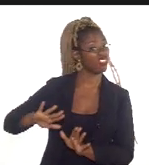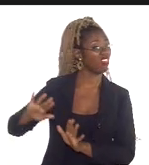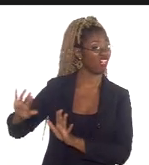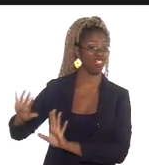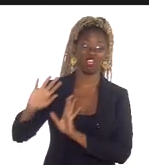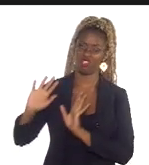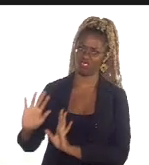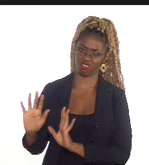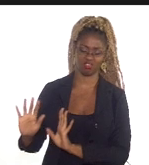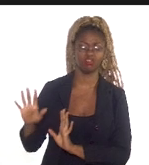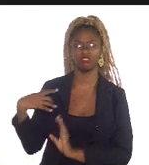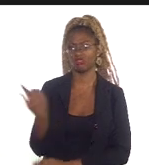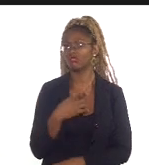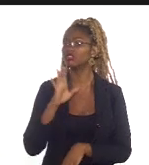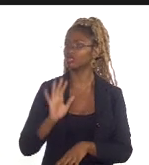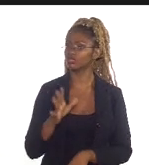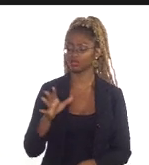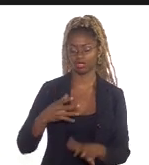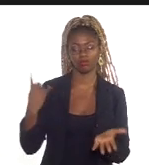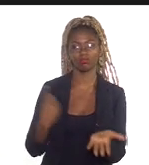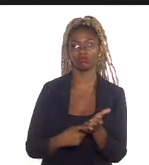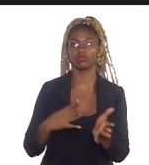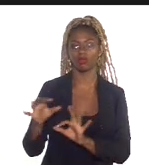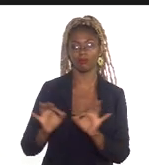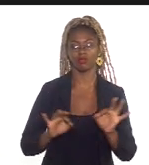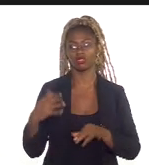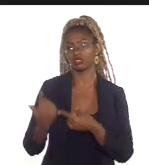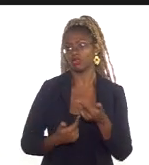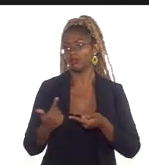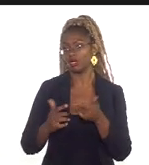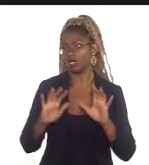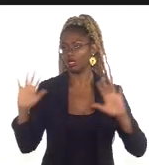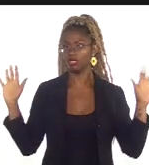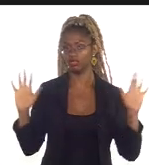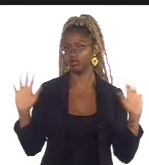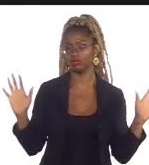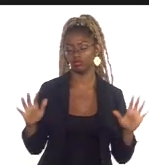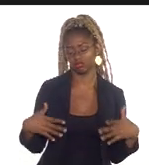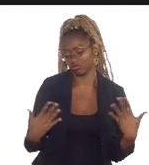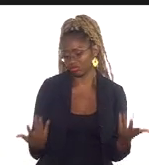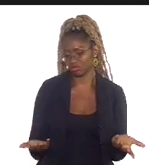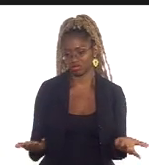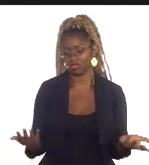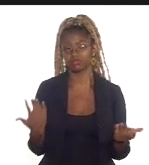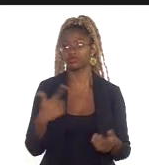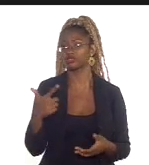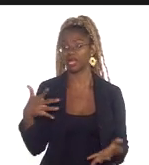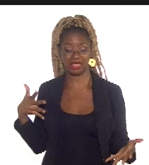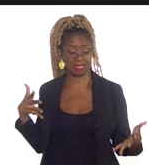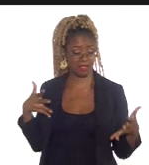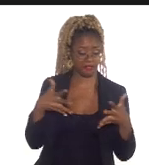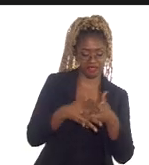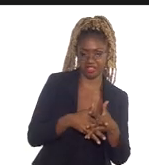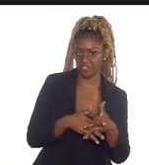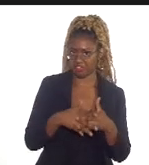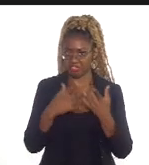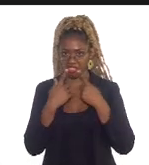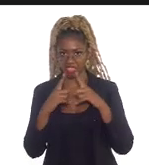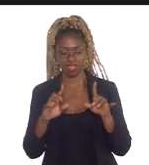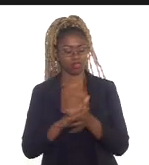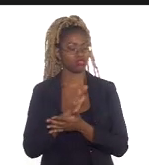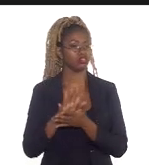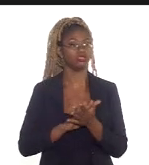atrás já acertamos o plano de trabalho, agora é cúmplice. Então, não tem nenhuma interferência em